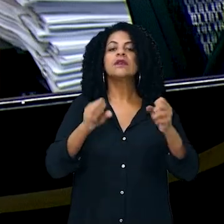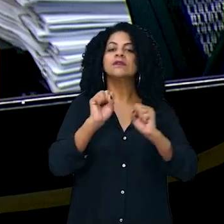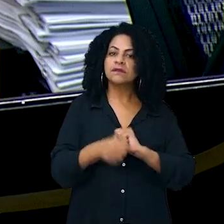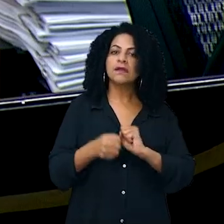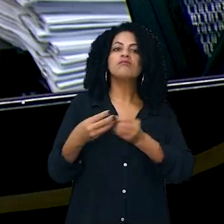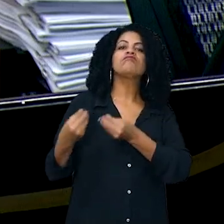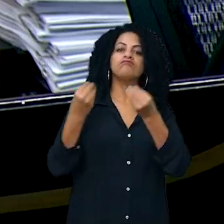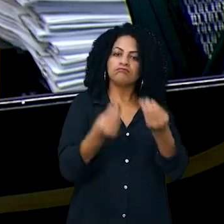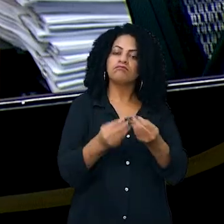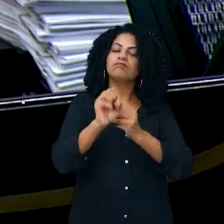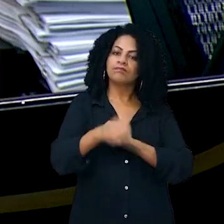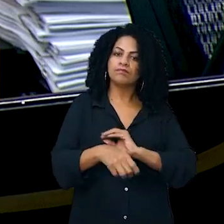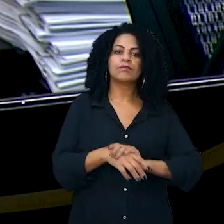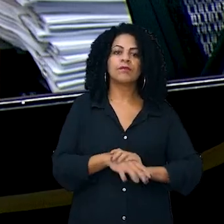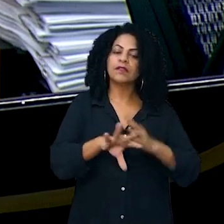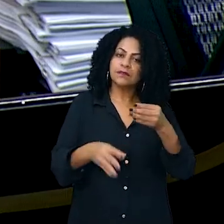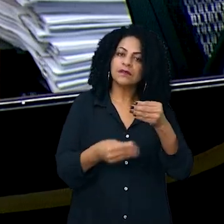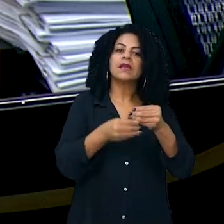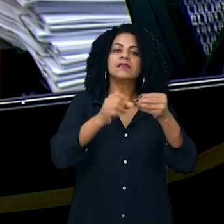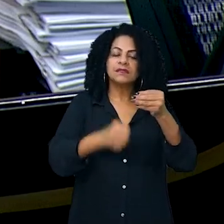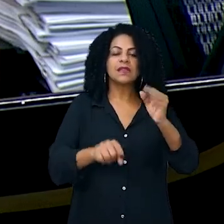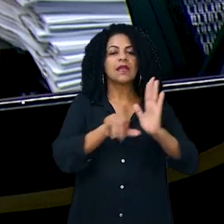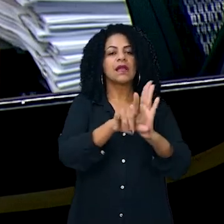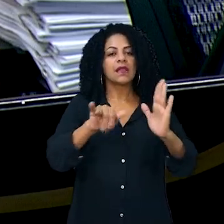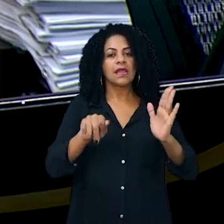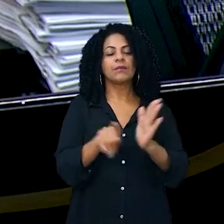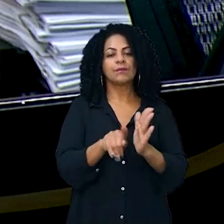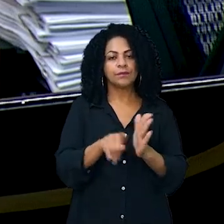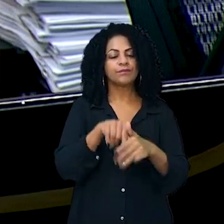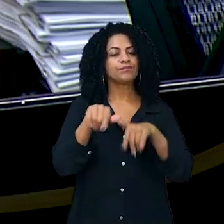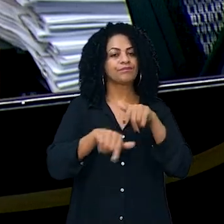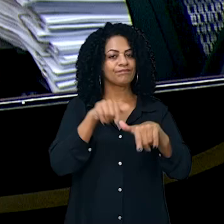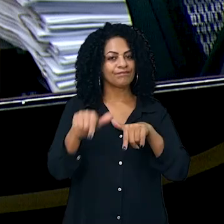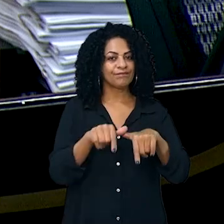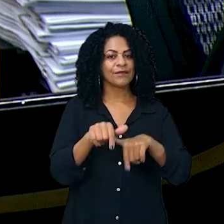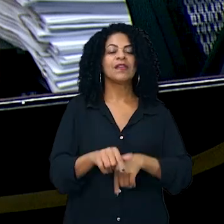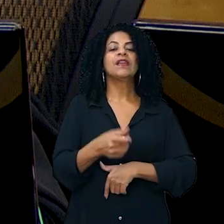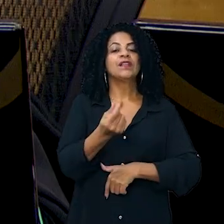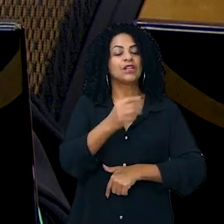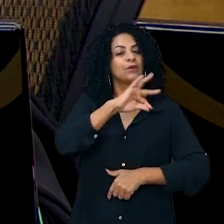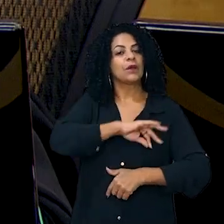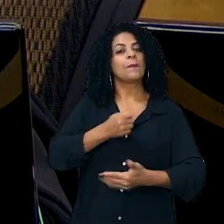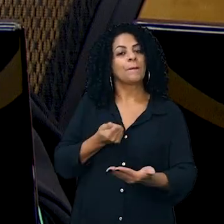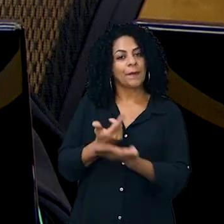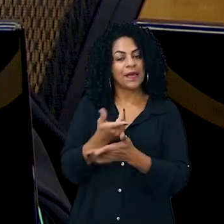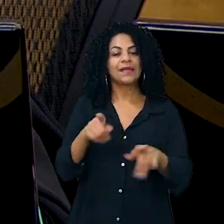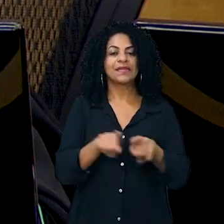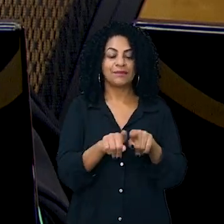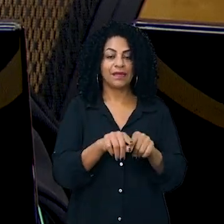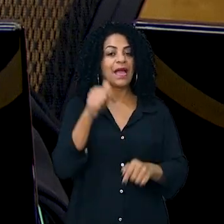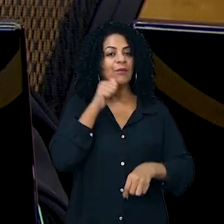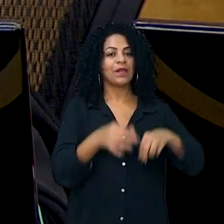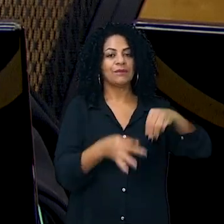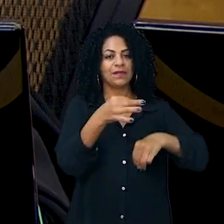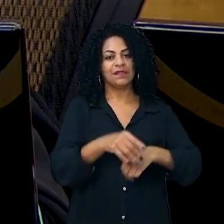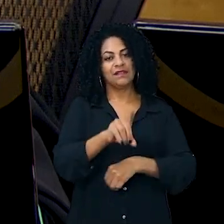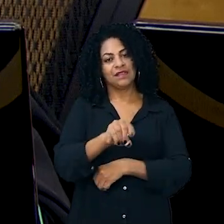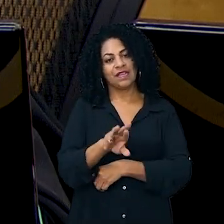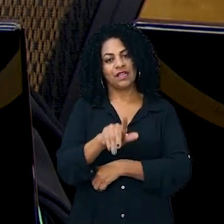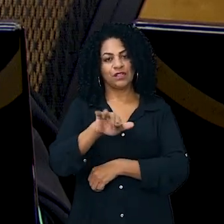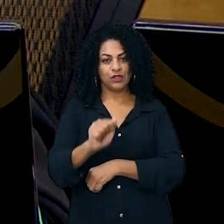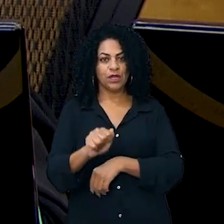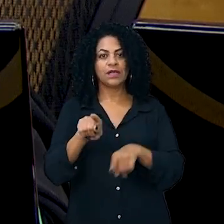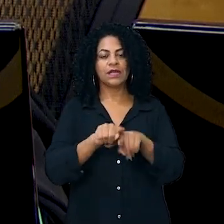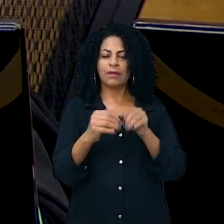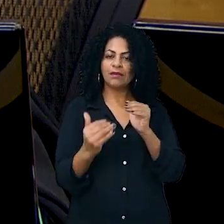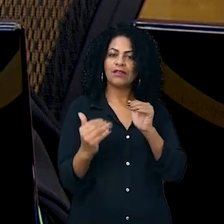nesse sentido de estar englobado na função e na remuneração do professor. A ministra Dora Maria da Costa acompanhou a